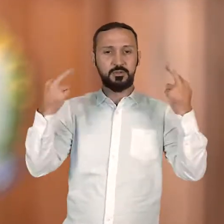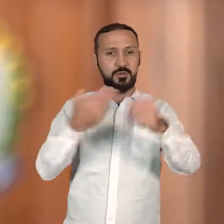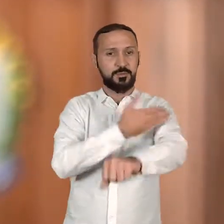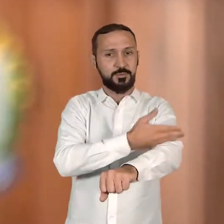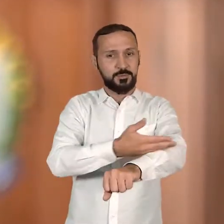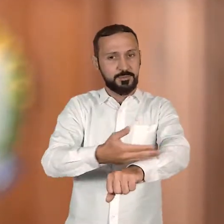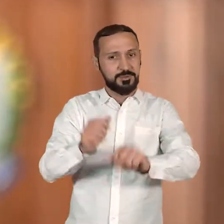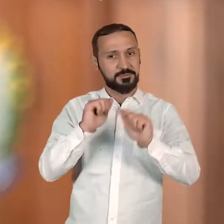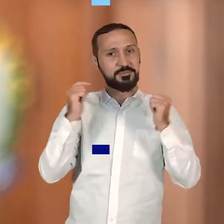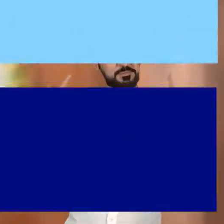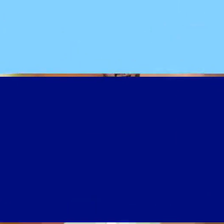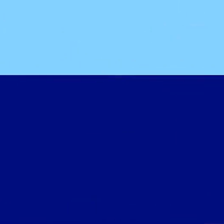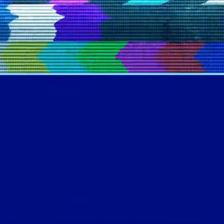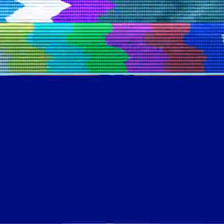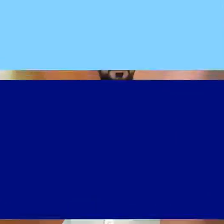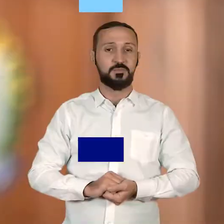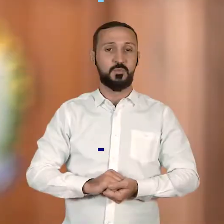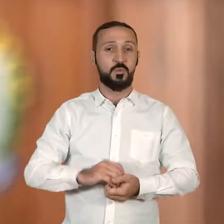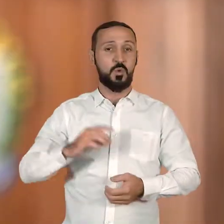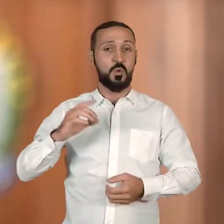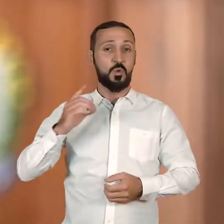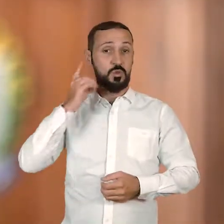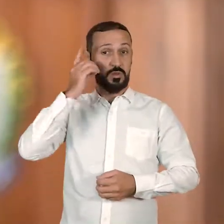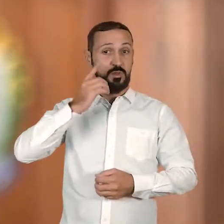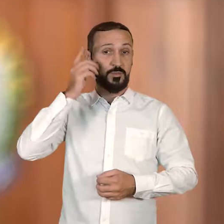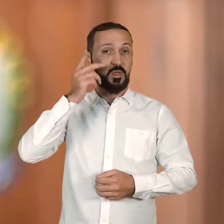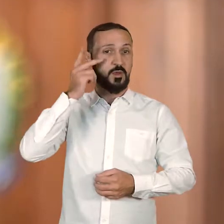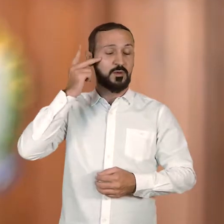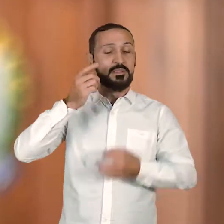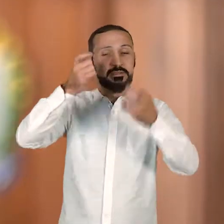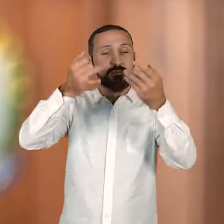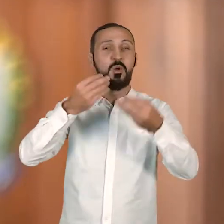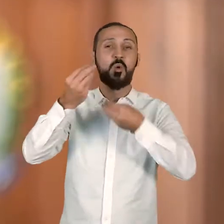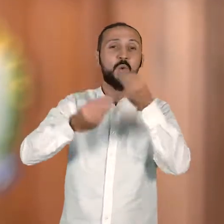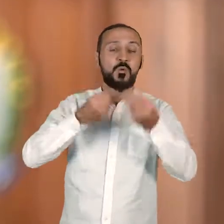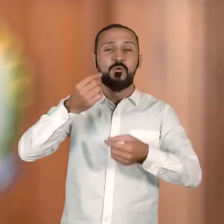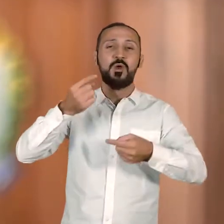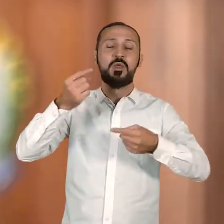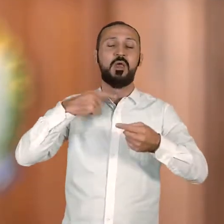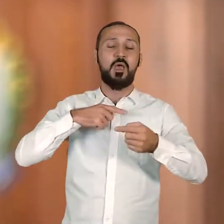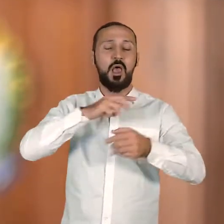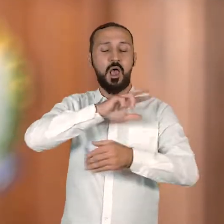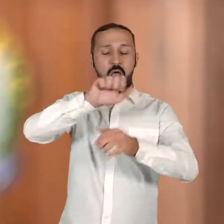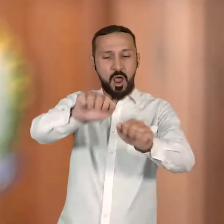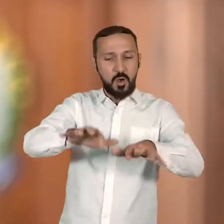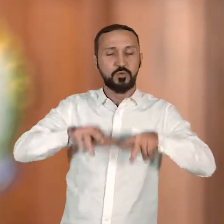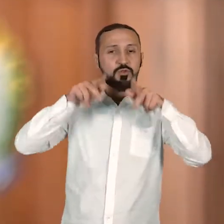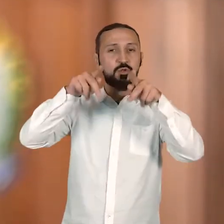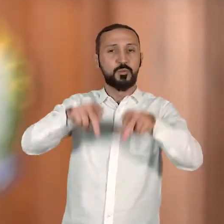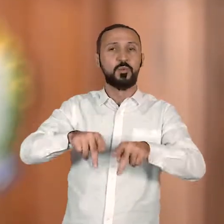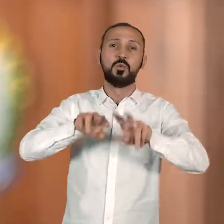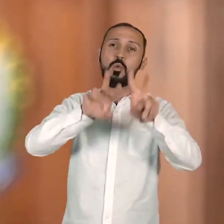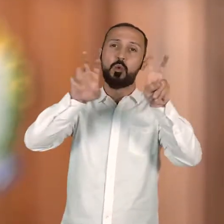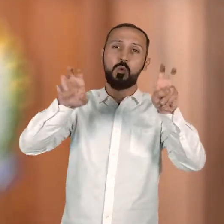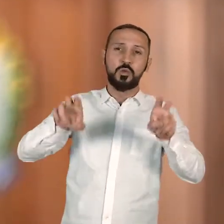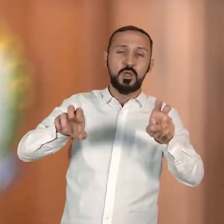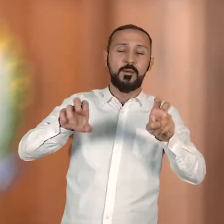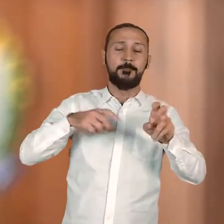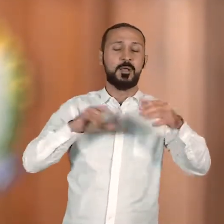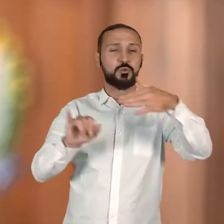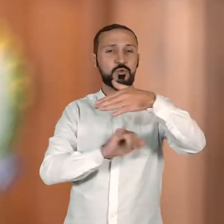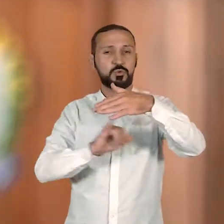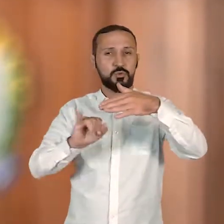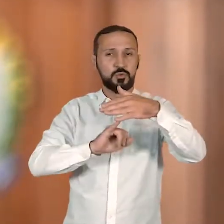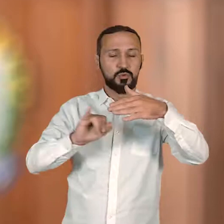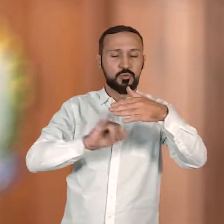da Assembleia Legislativa. Deputado Pedro Kemp comenta resultado de audiência pública realizada